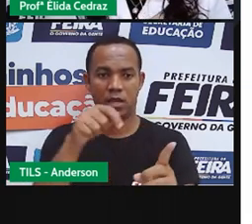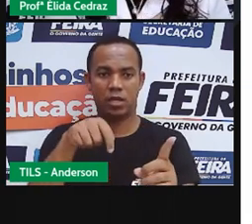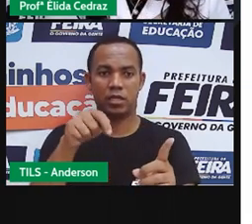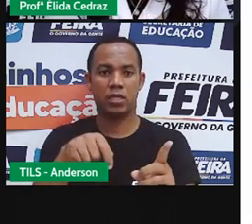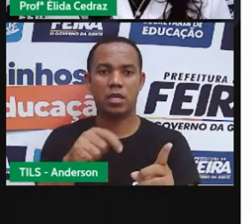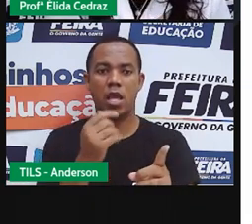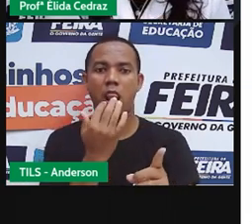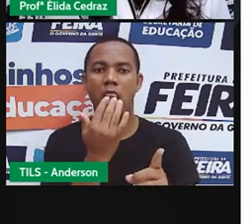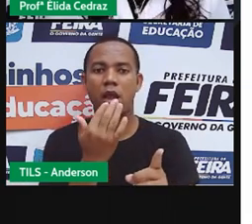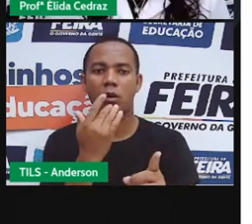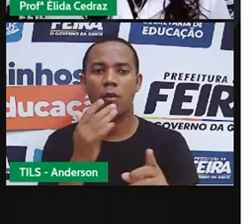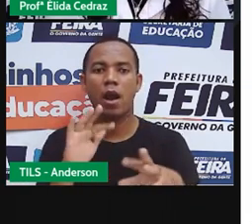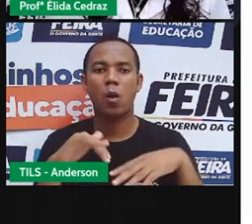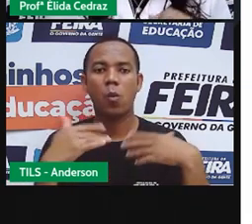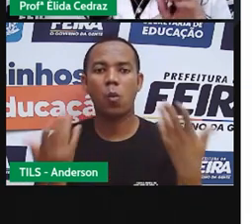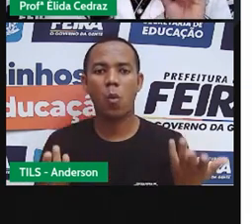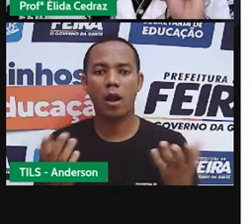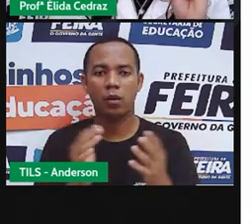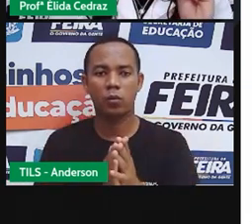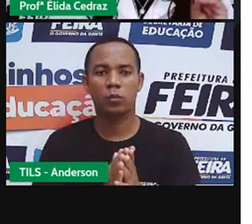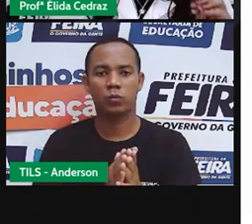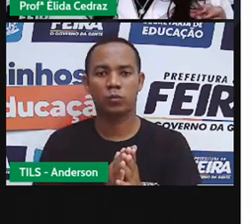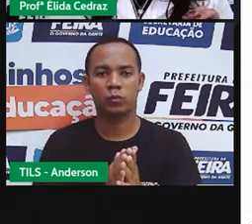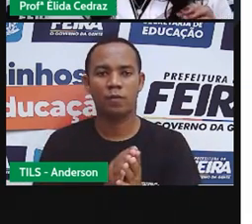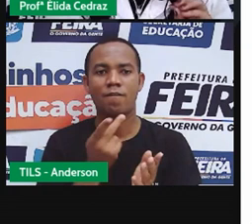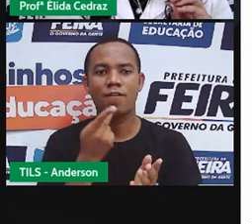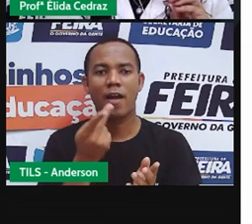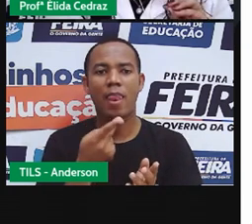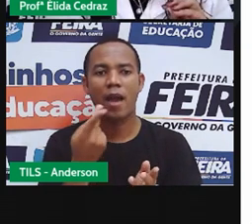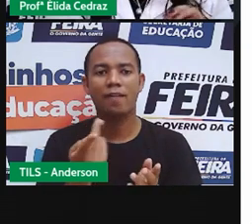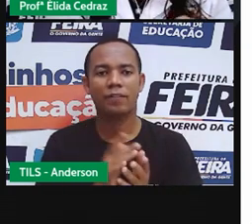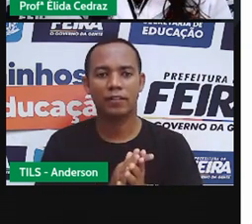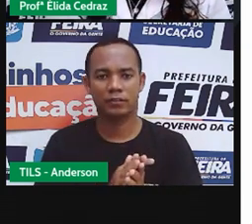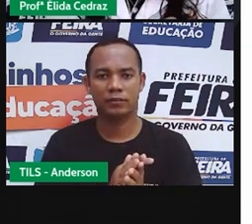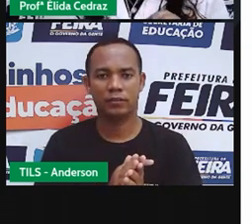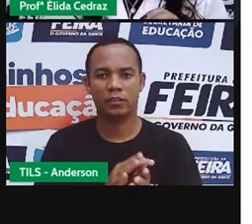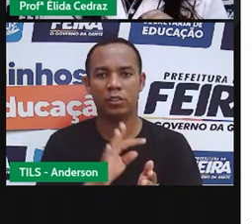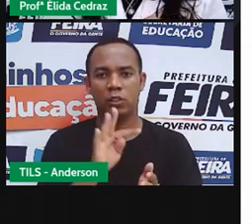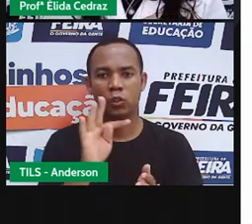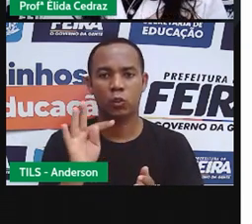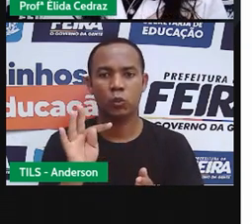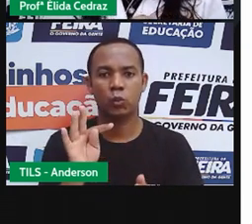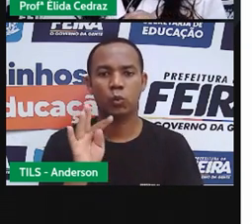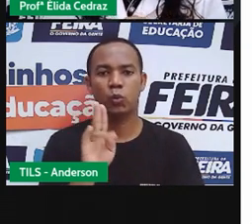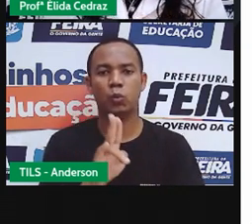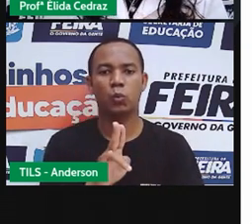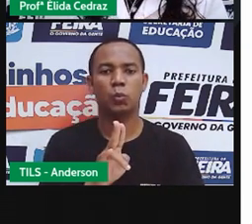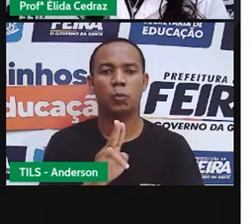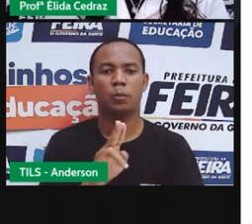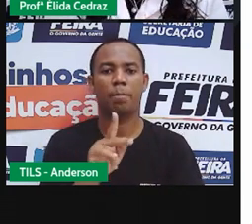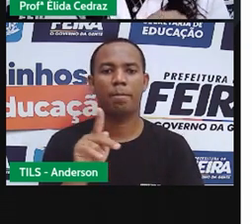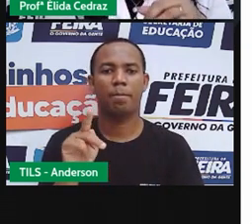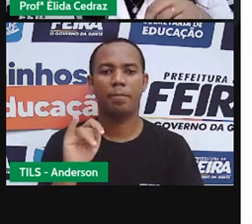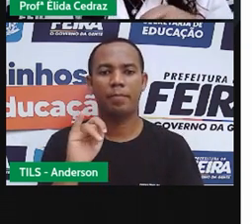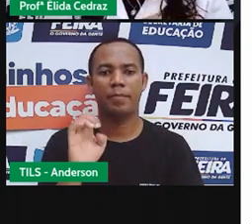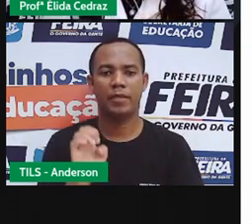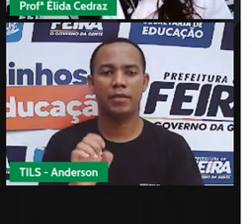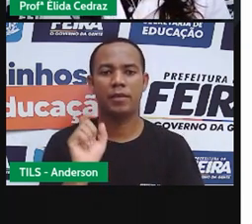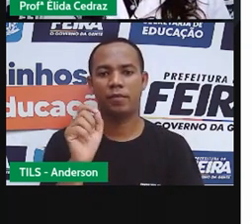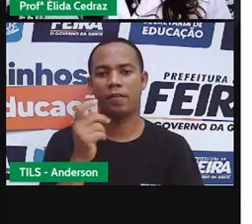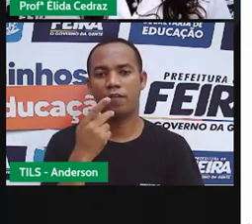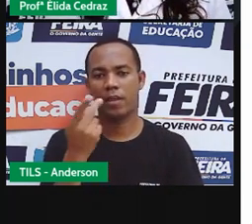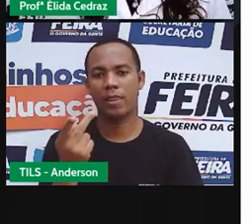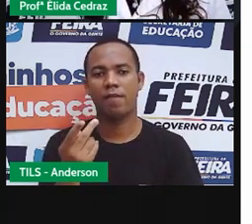a língua era tupi. Então, a língua indígena contribuiu para a construção da língua